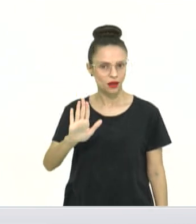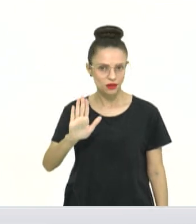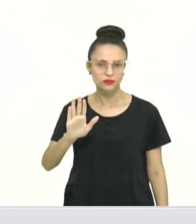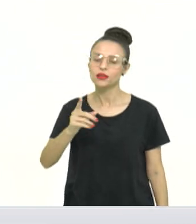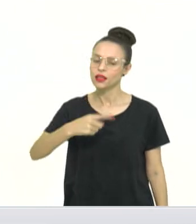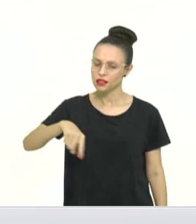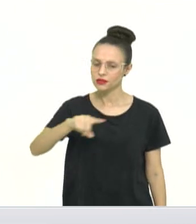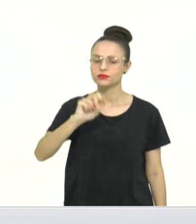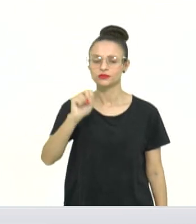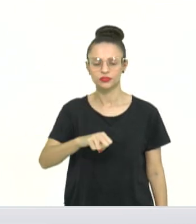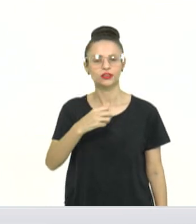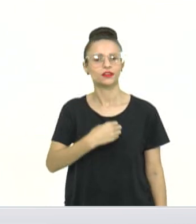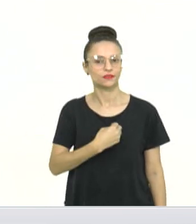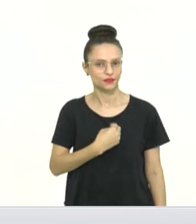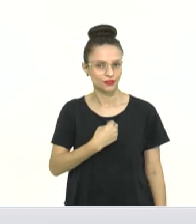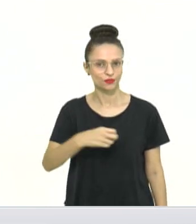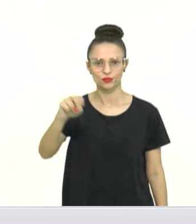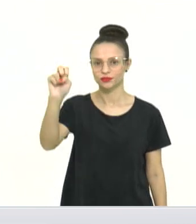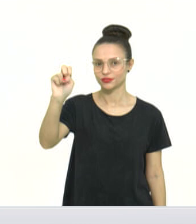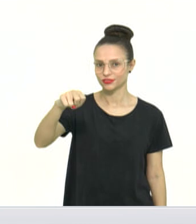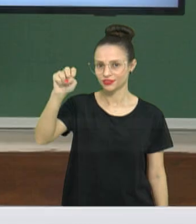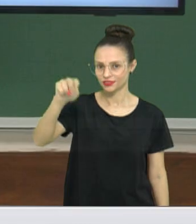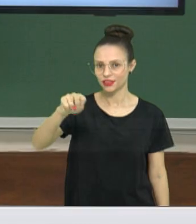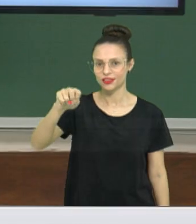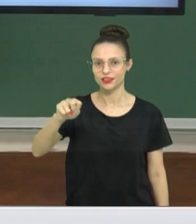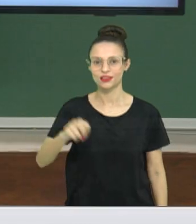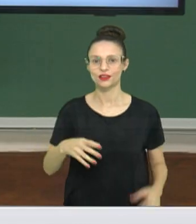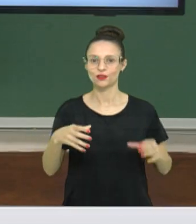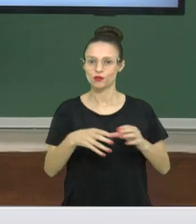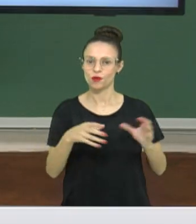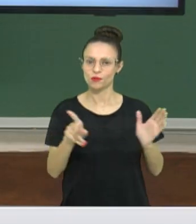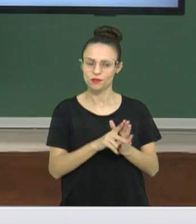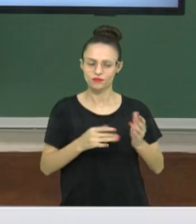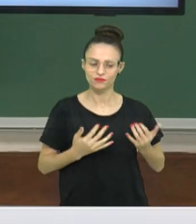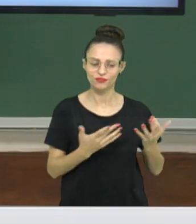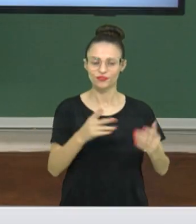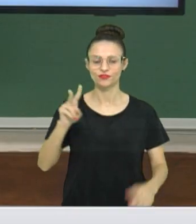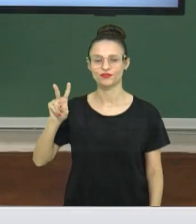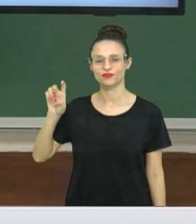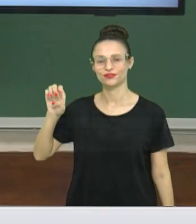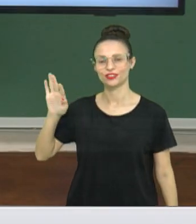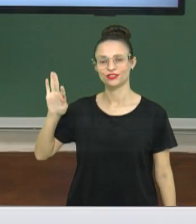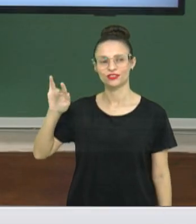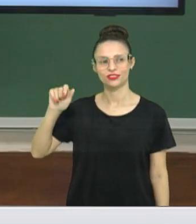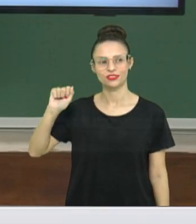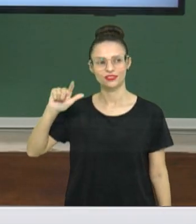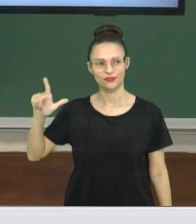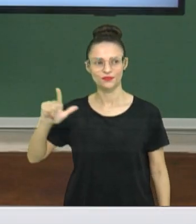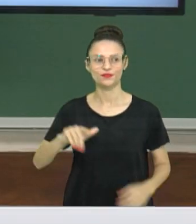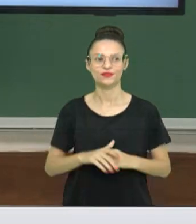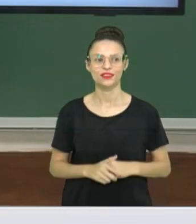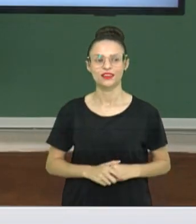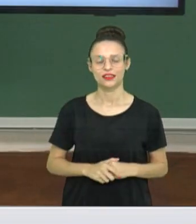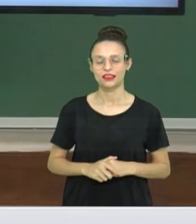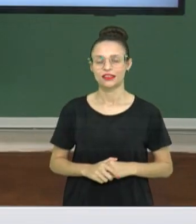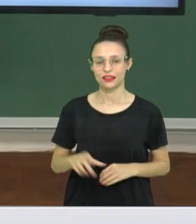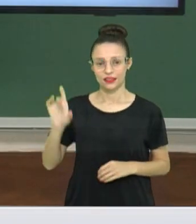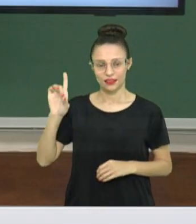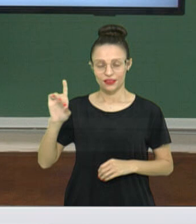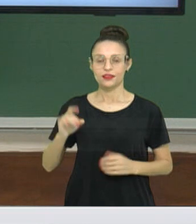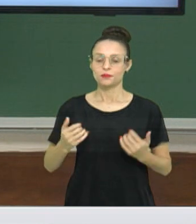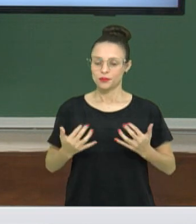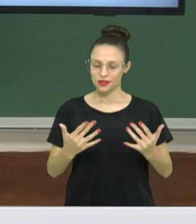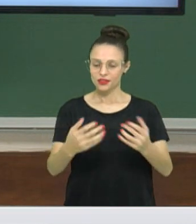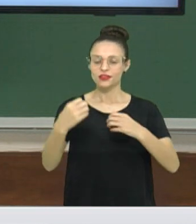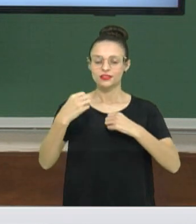elas são seres vivos, sim, da classe dos vegetais. Então, é uma falsa, né? E as plantas nos ensinam